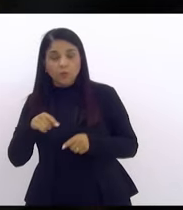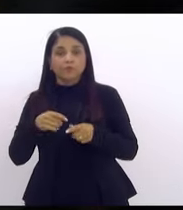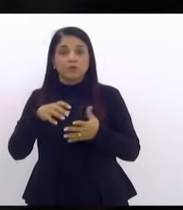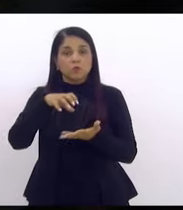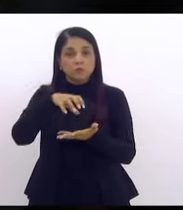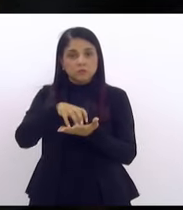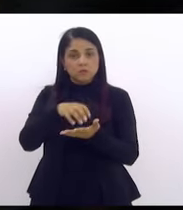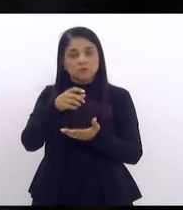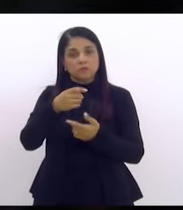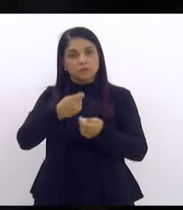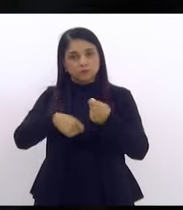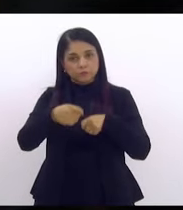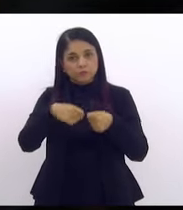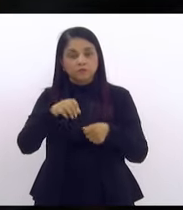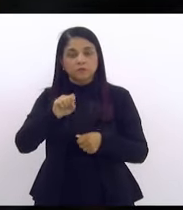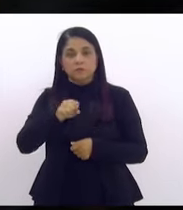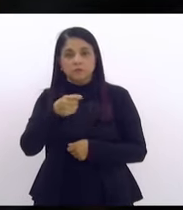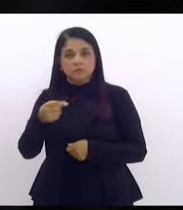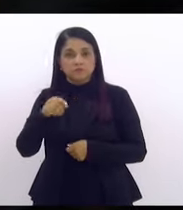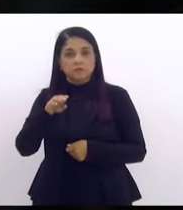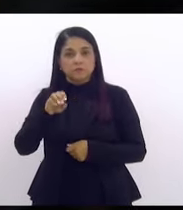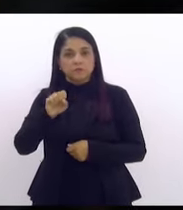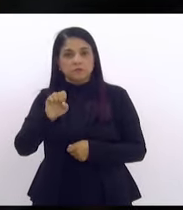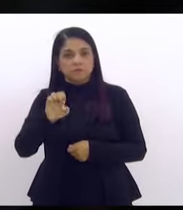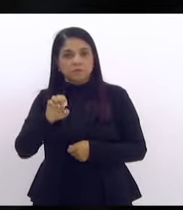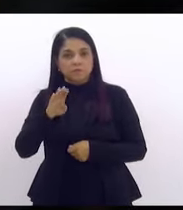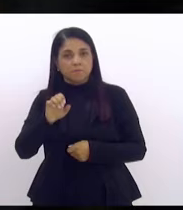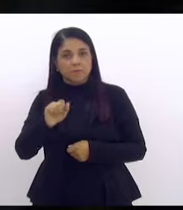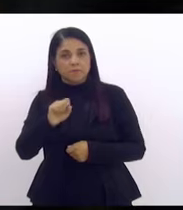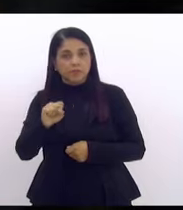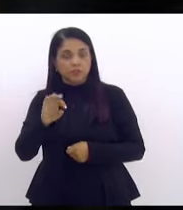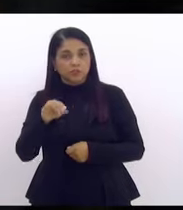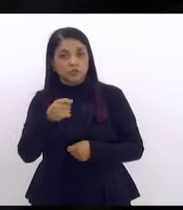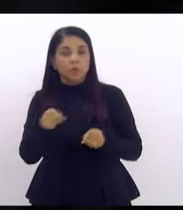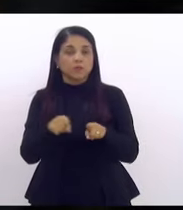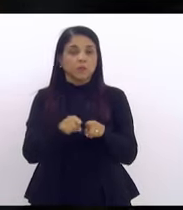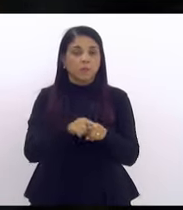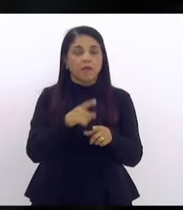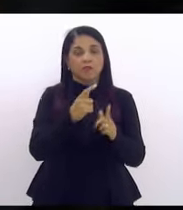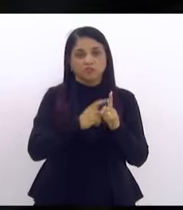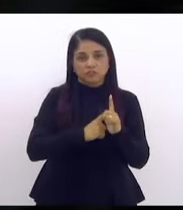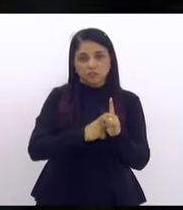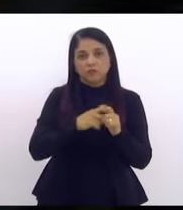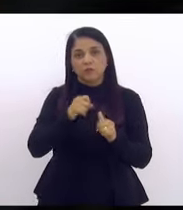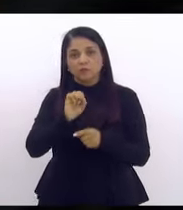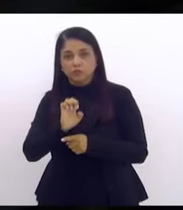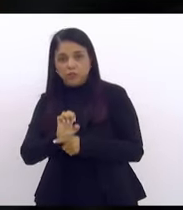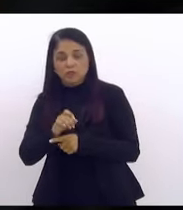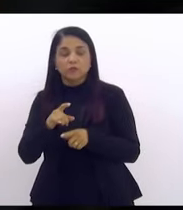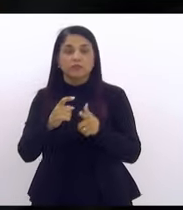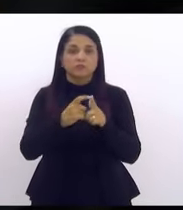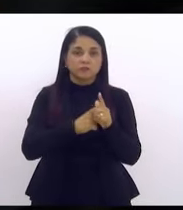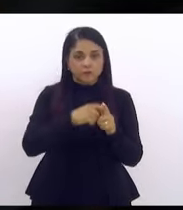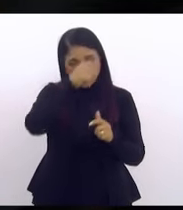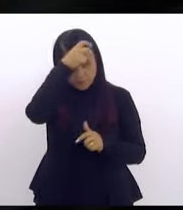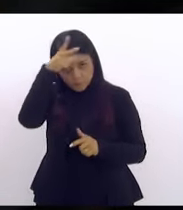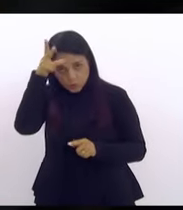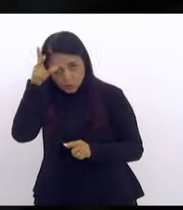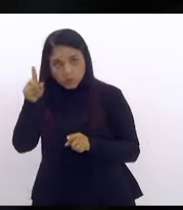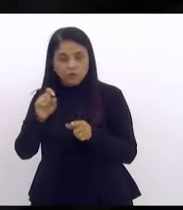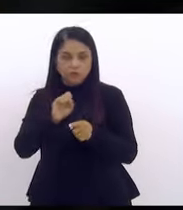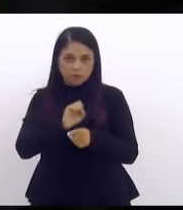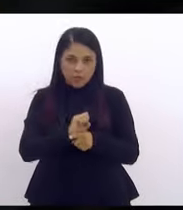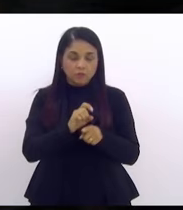São Sebastião, vamos discutir as dívidas que o Estado tem com a prefeitura, as dívidas que a prefeitura tem com o Estado e chegar num consenso.